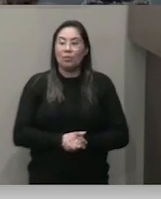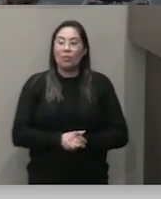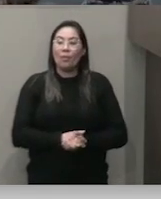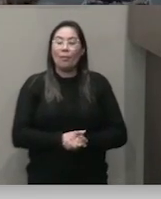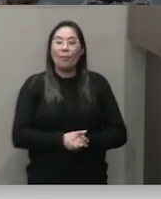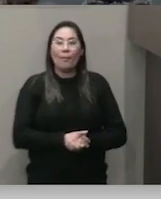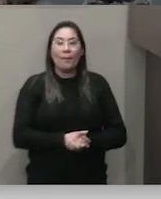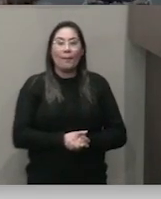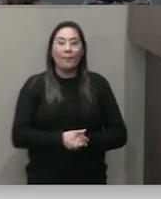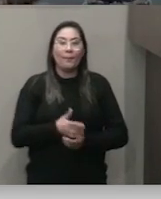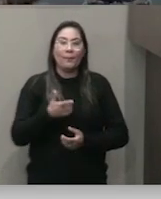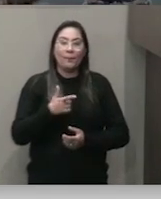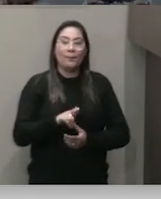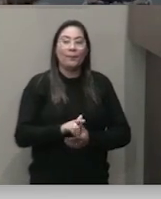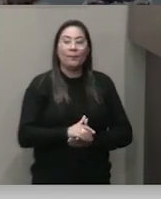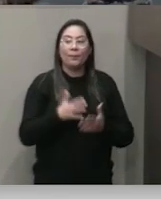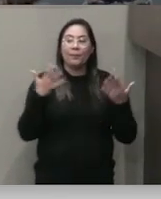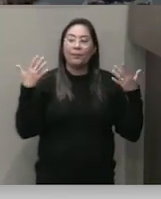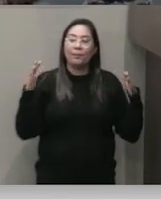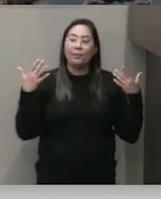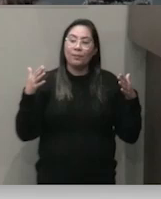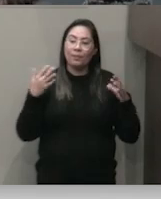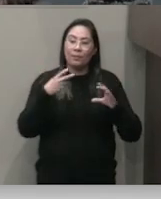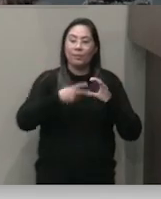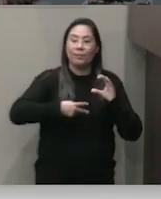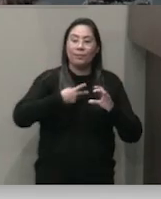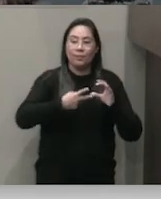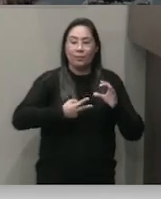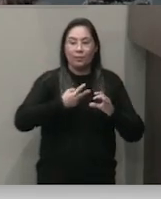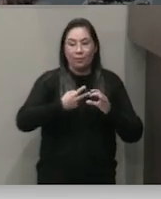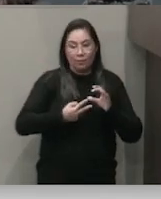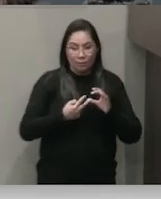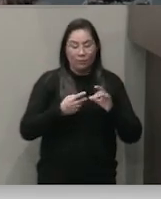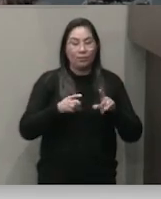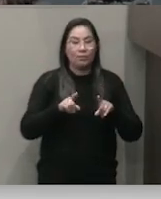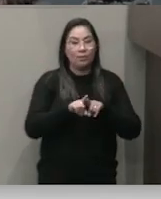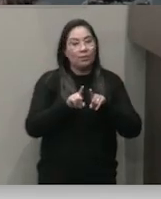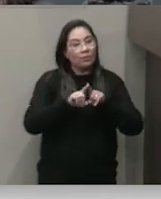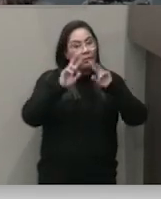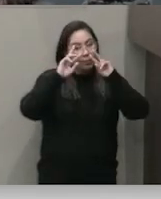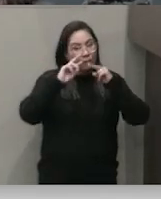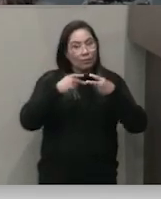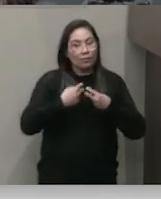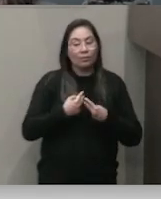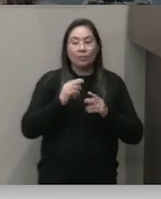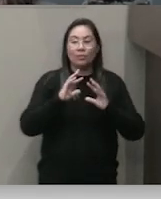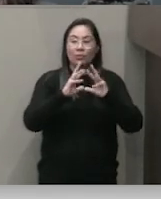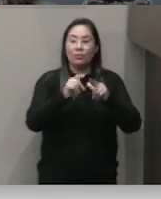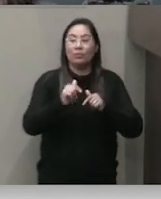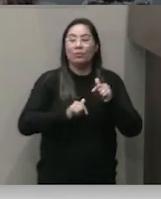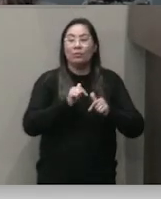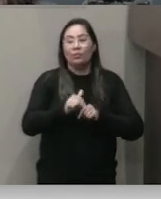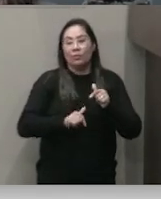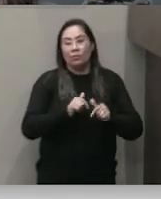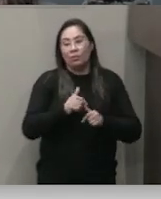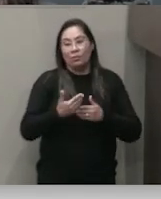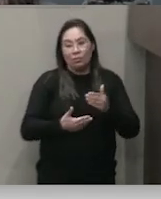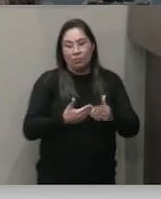Mais uma vez, fica os parabéns dessa casa e o reconhecimento a todos pelo trabalho realizado.